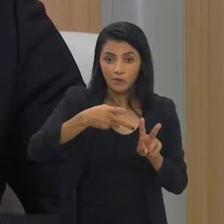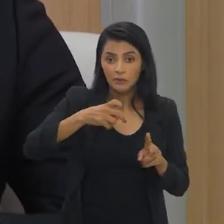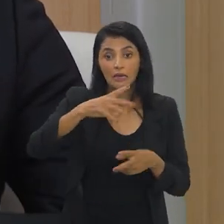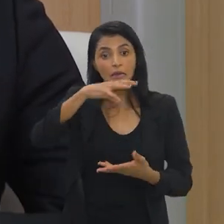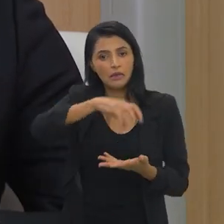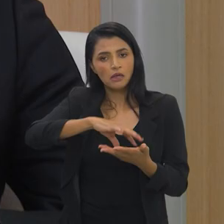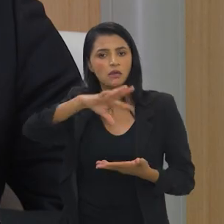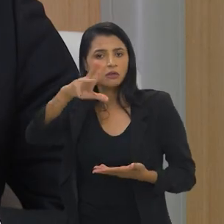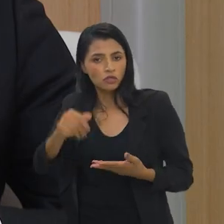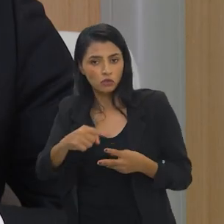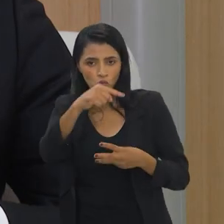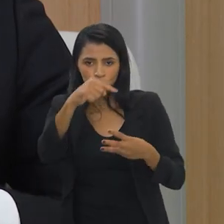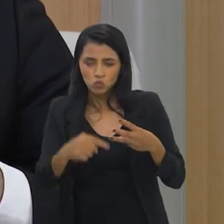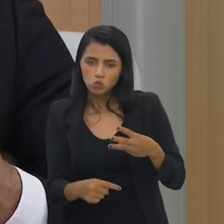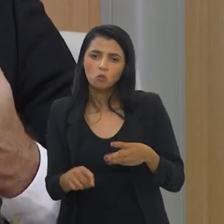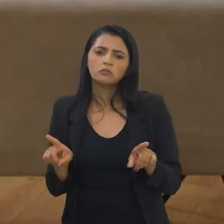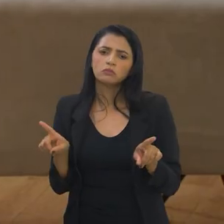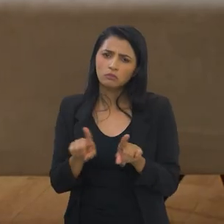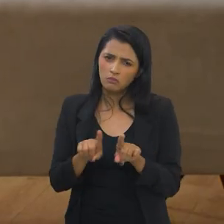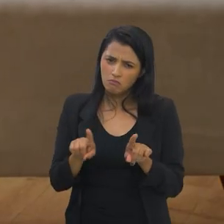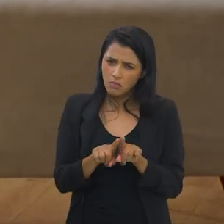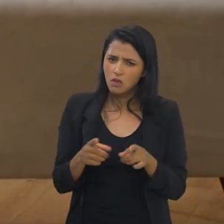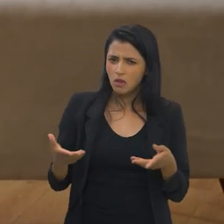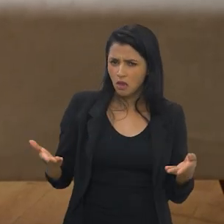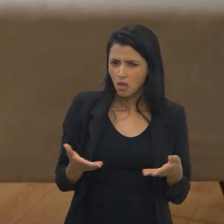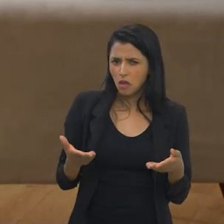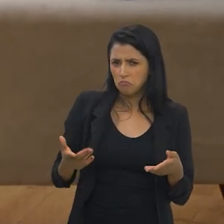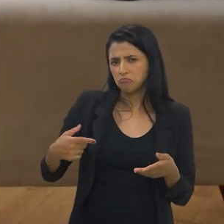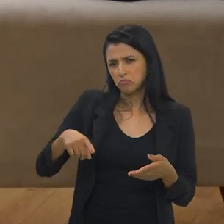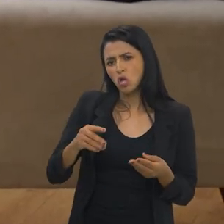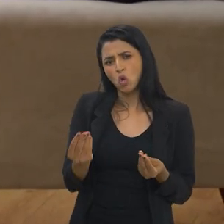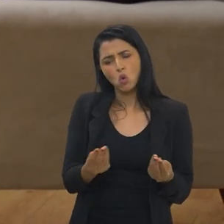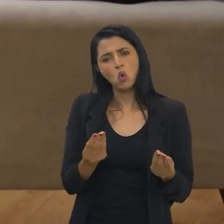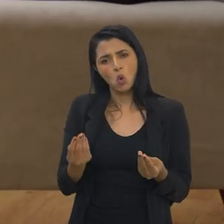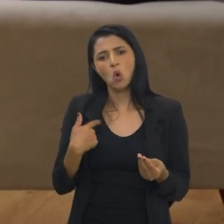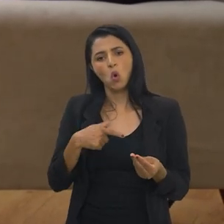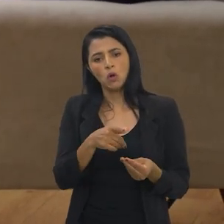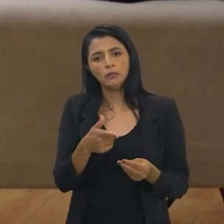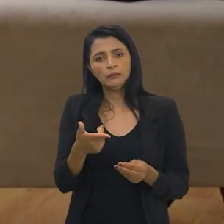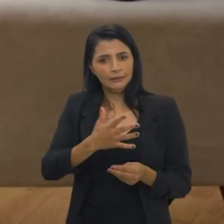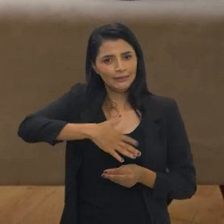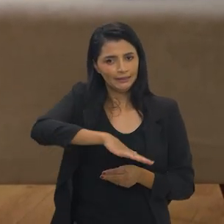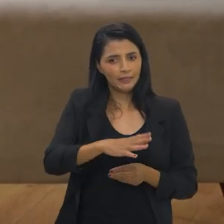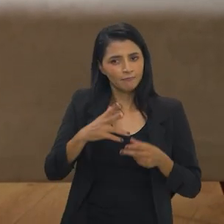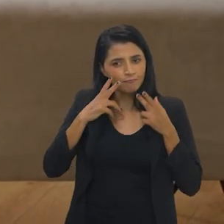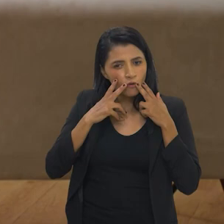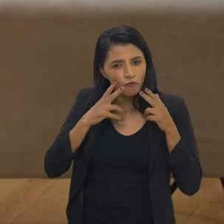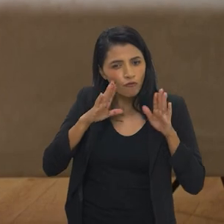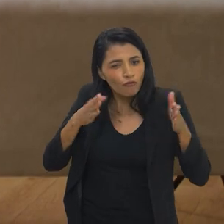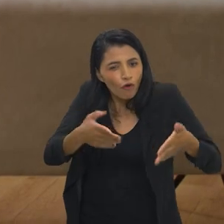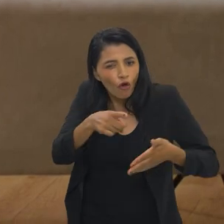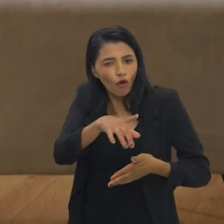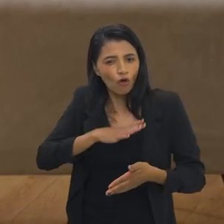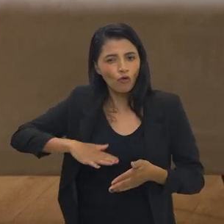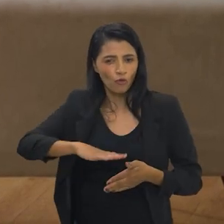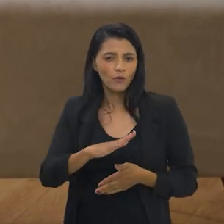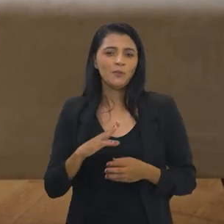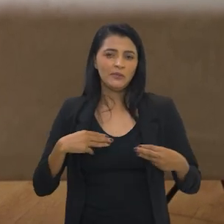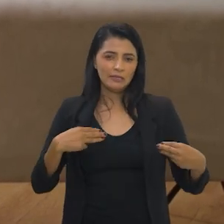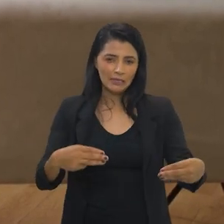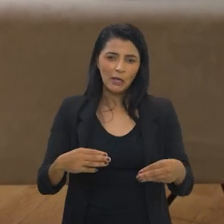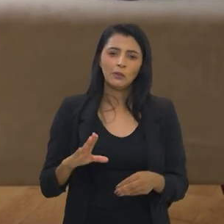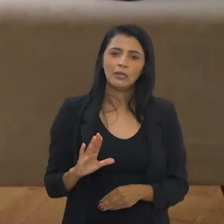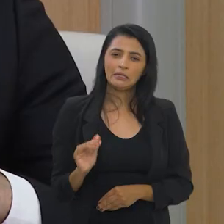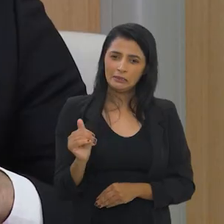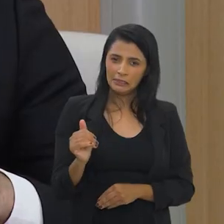mulheres quilombolas indígenas que também estão sendo colocados na na praça pelo Ministério da Ciência Tecnologia